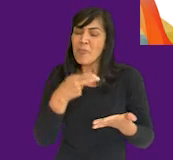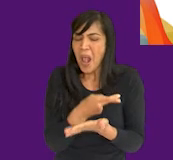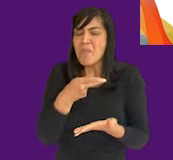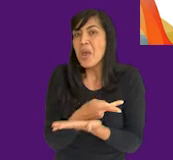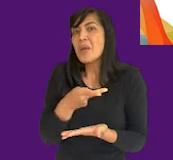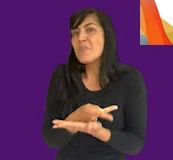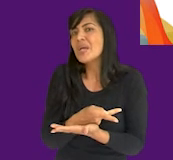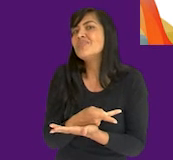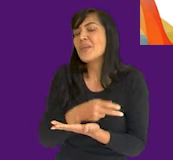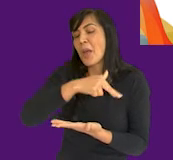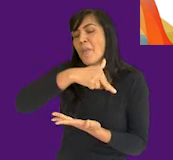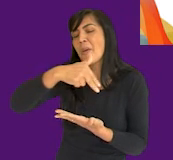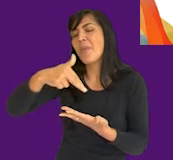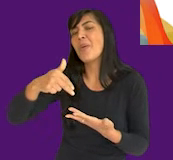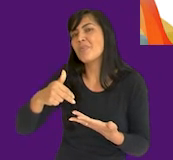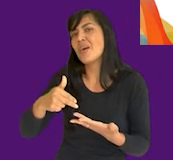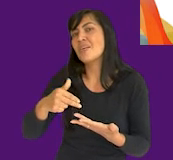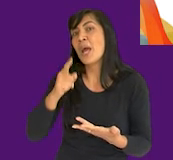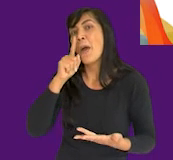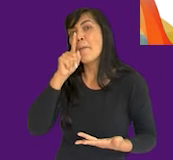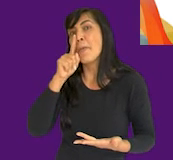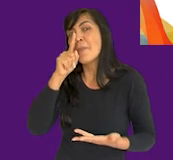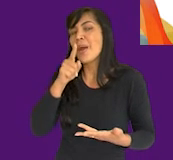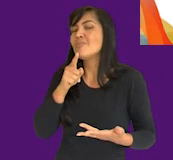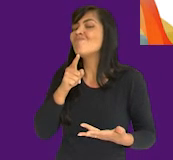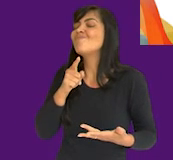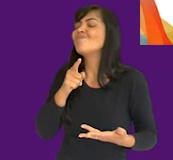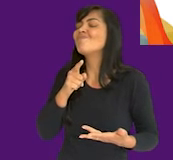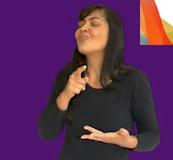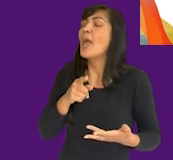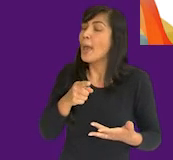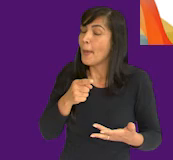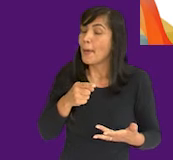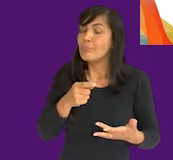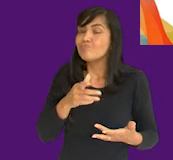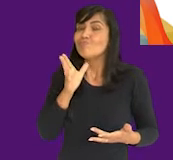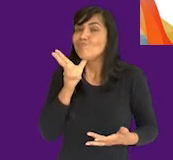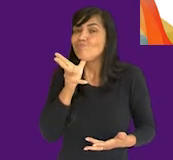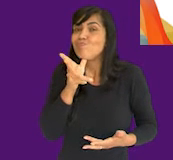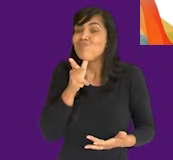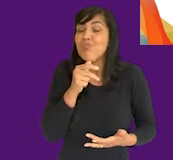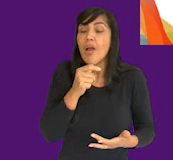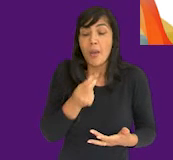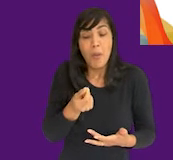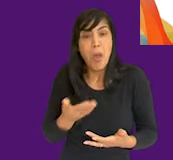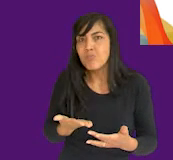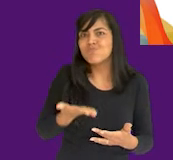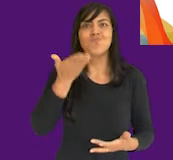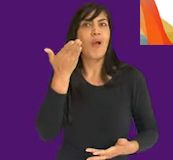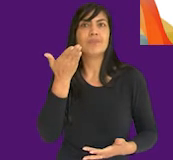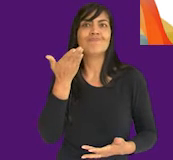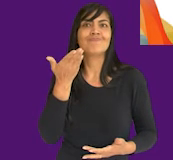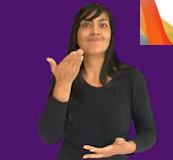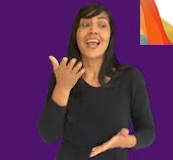mais erros Então tem muito risco e trabalhar dessa forma um processo mais lento e você ainda acaba gastando muito dinheiro